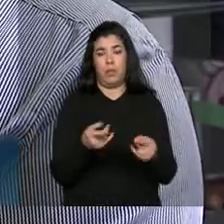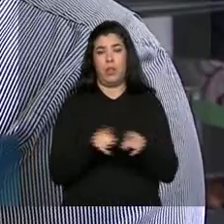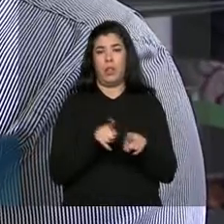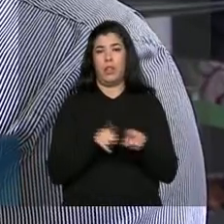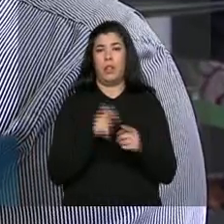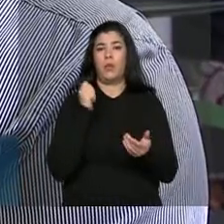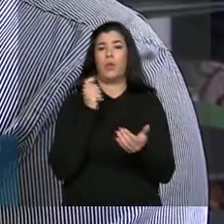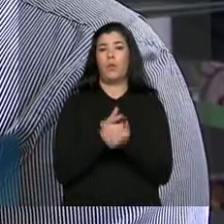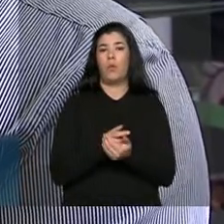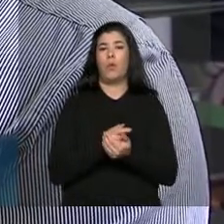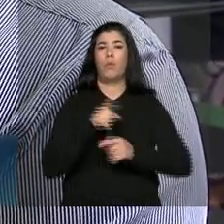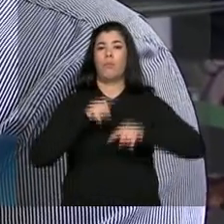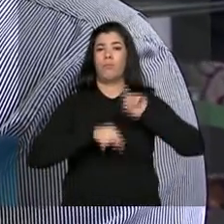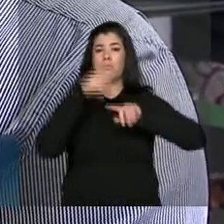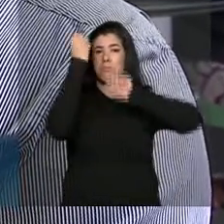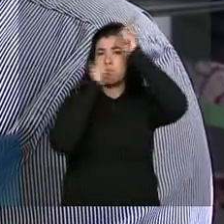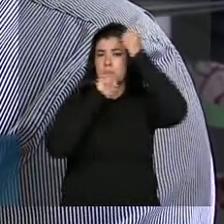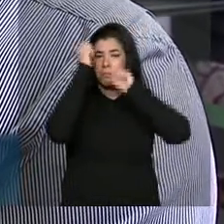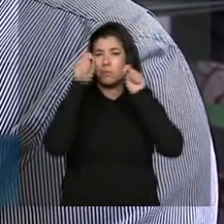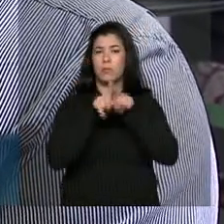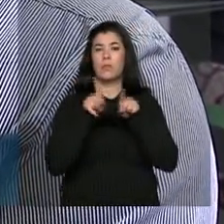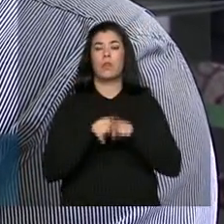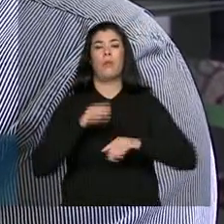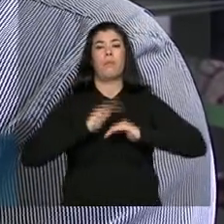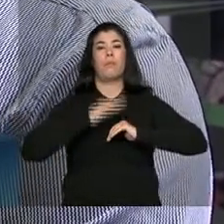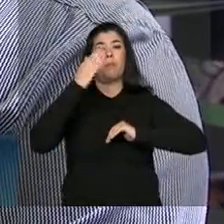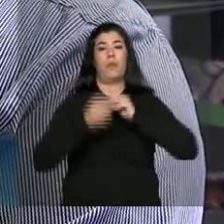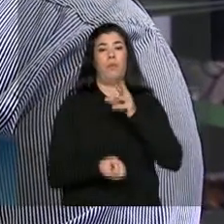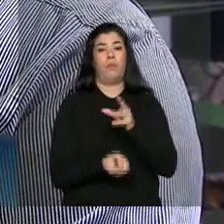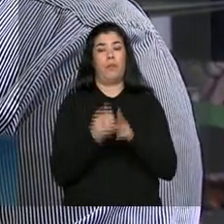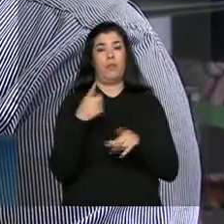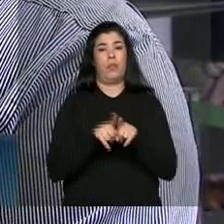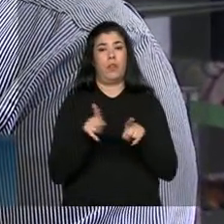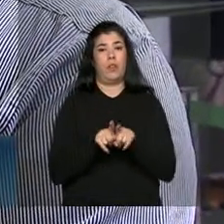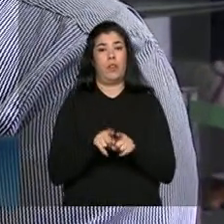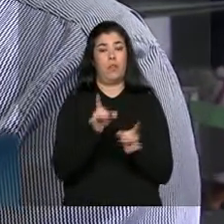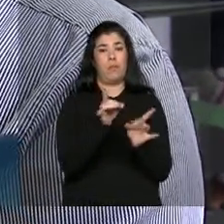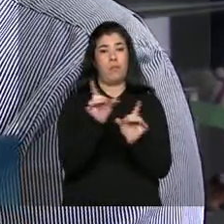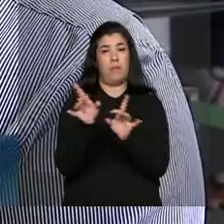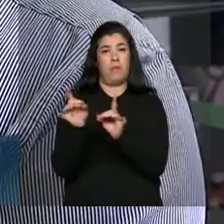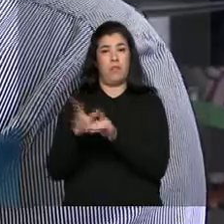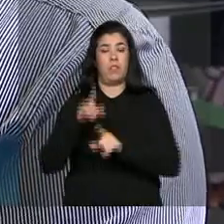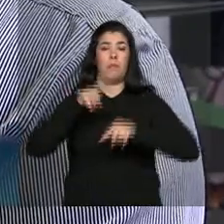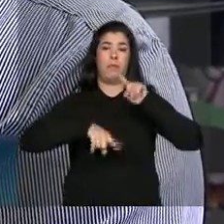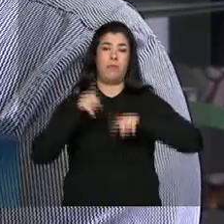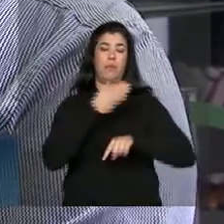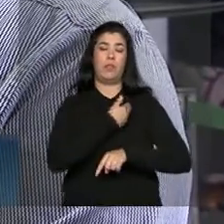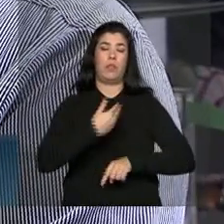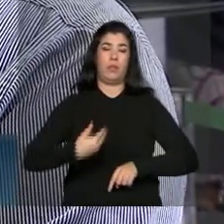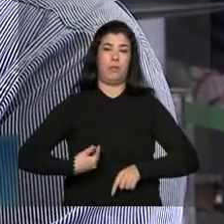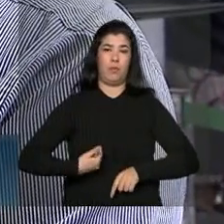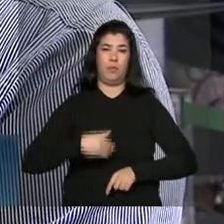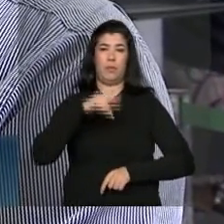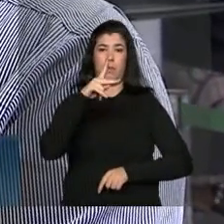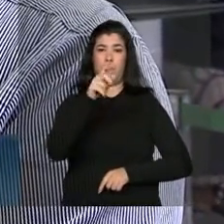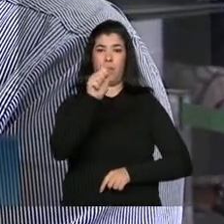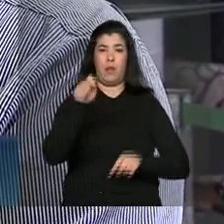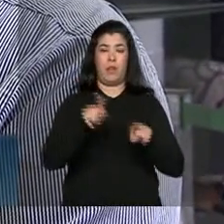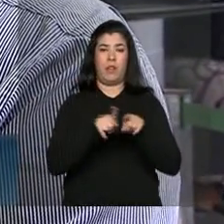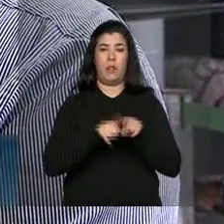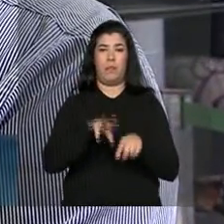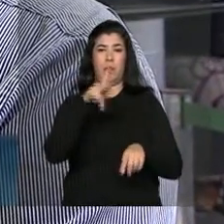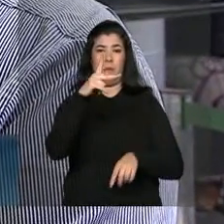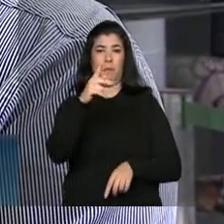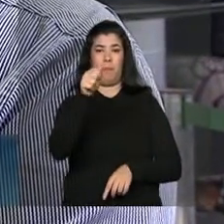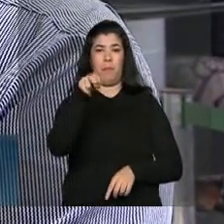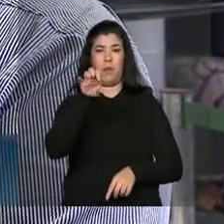à compra de maquinários, aumentar a produção e escoar a produção para as políticas públicas do PAA e do PNAE. Isso está melhorando